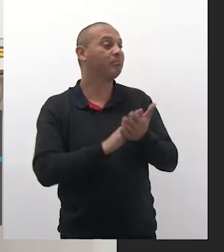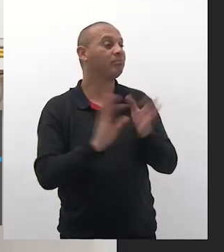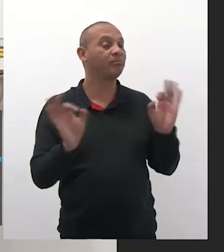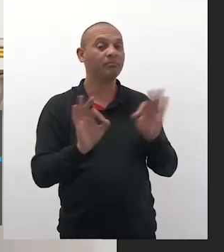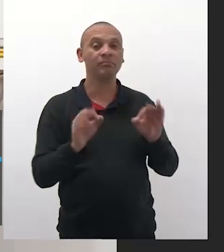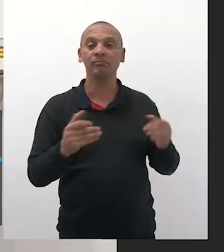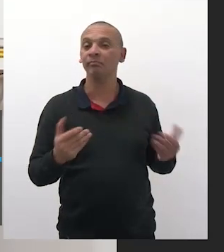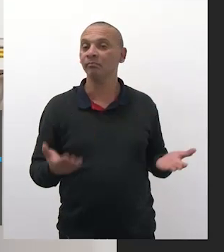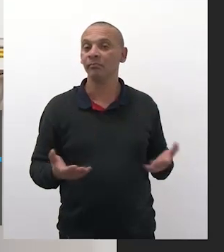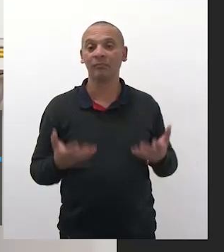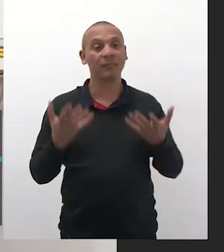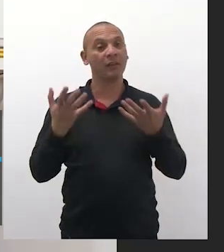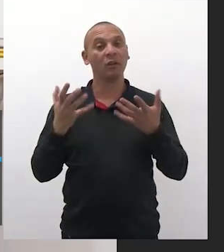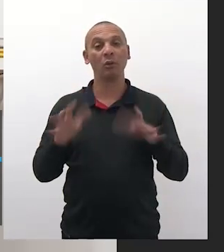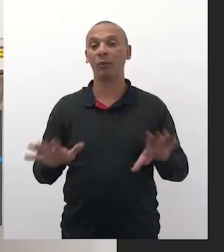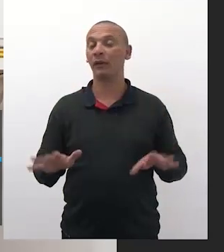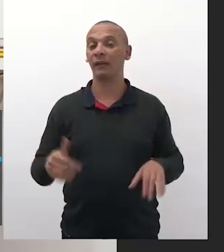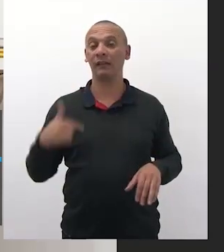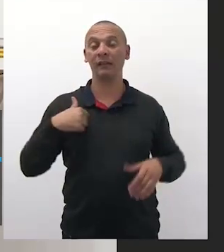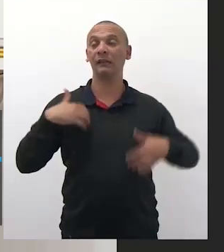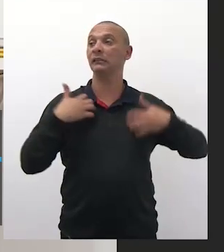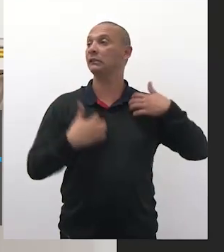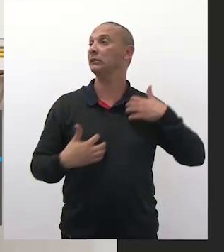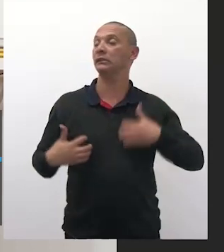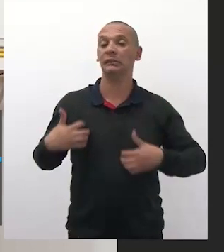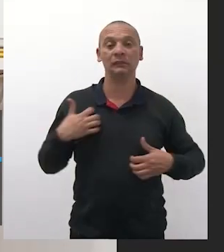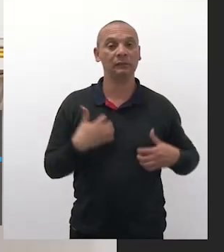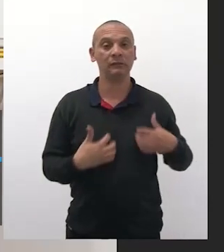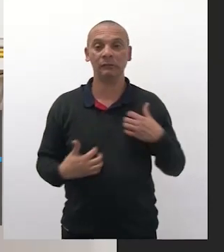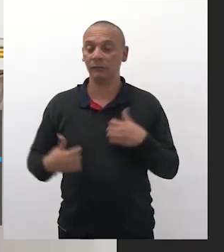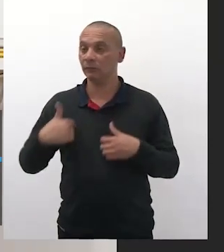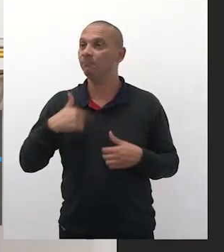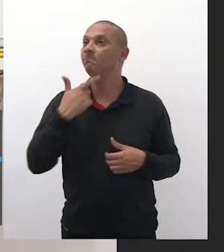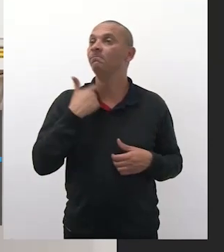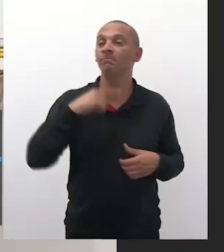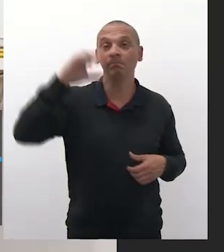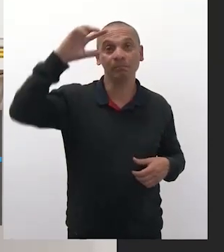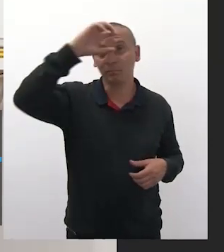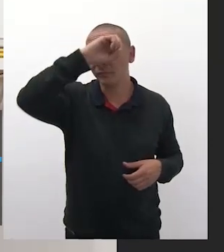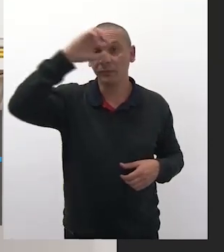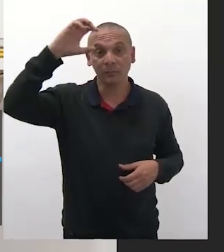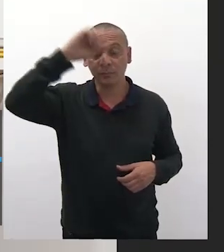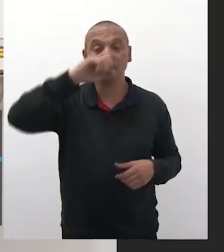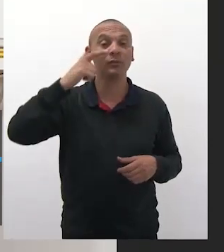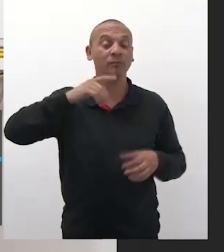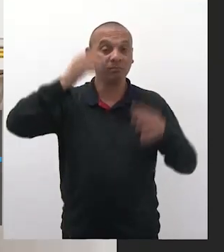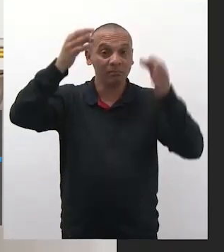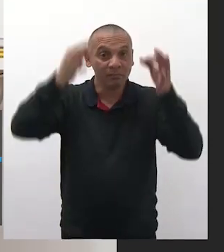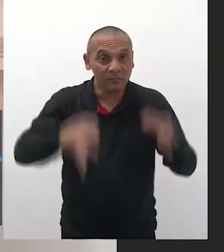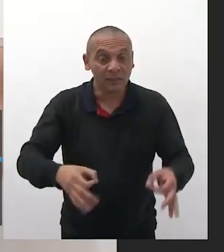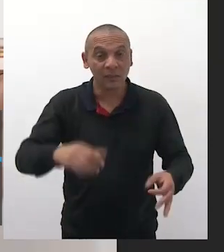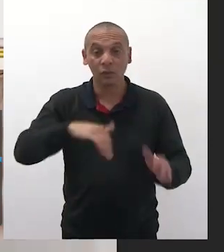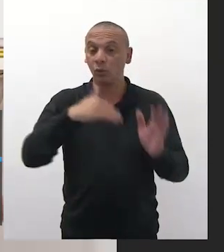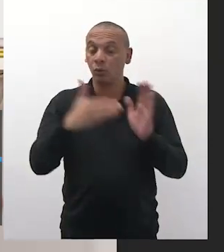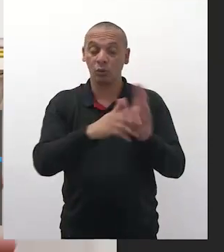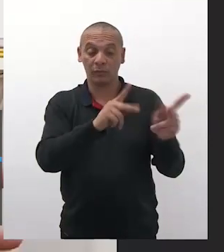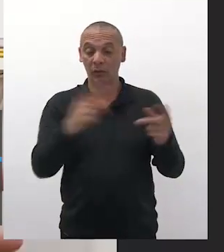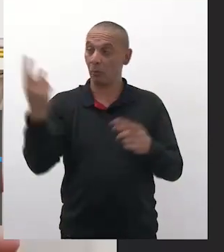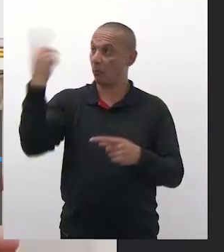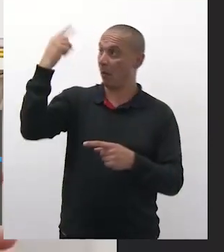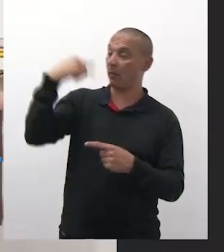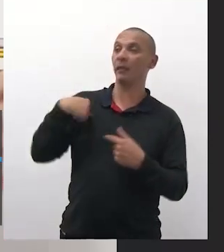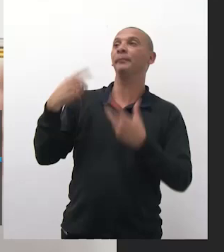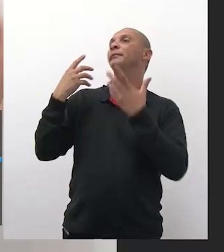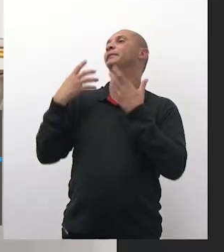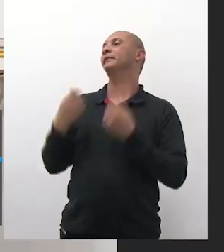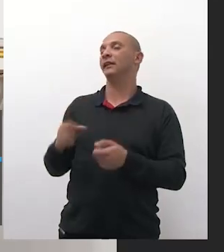Não, eu não quero. Aquilo me deixava assim, falei, não, eu tenho que aprender, eu tenho que fazer tudo que a professora mandar, porque eu